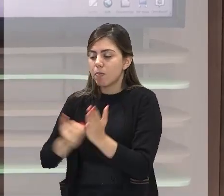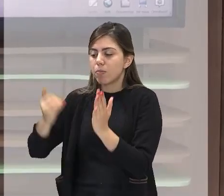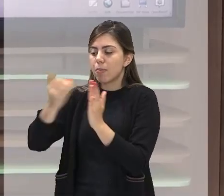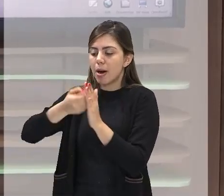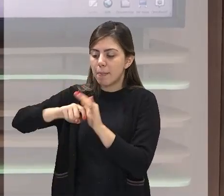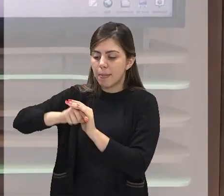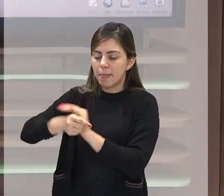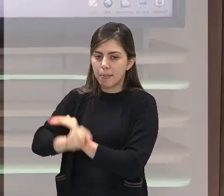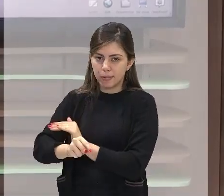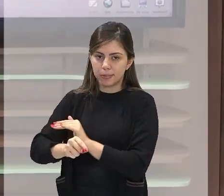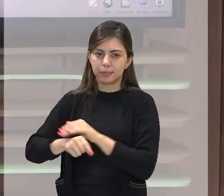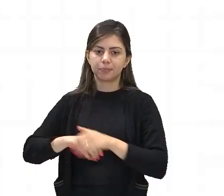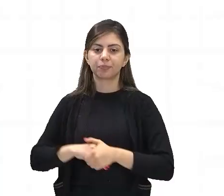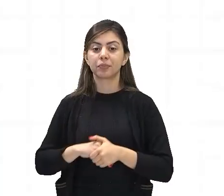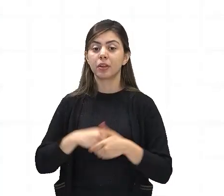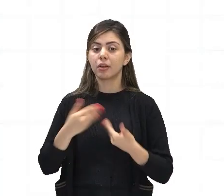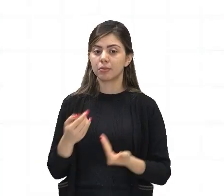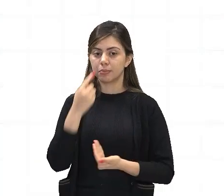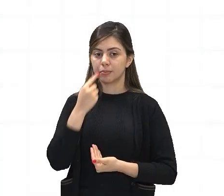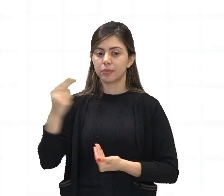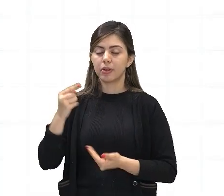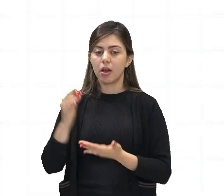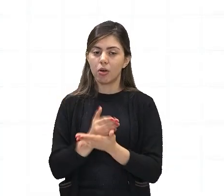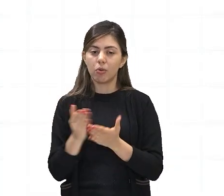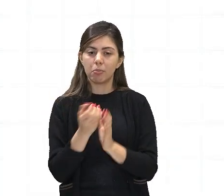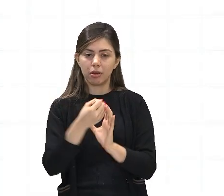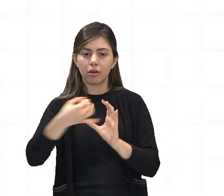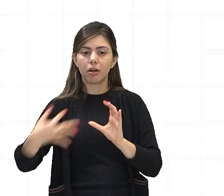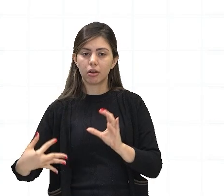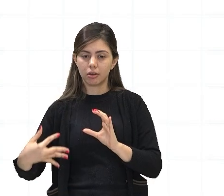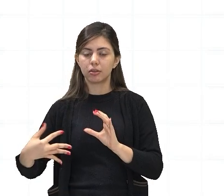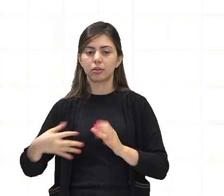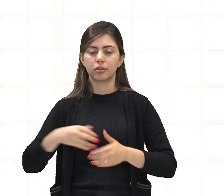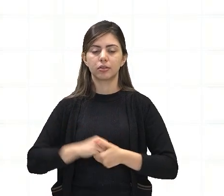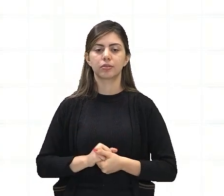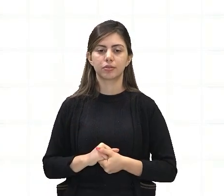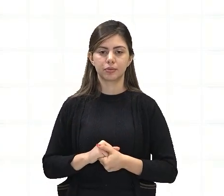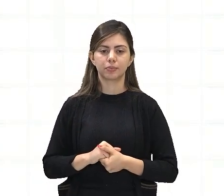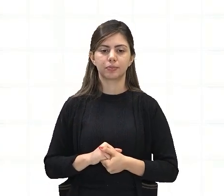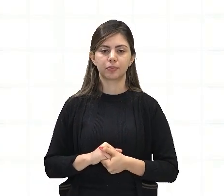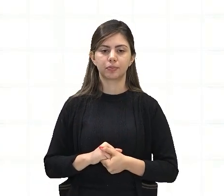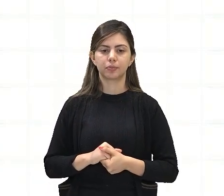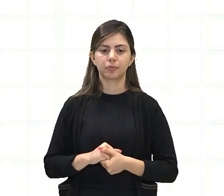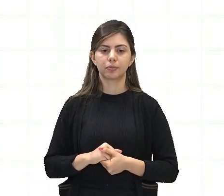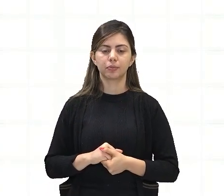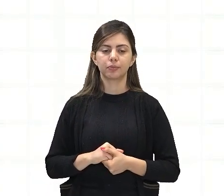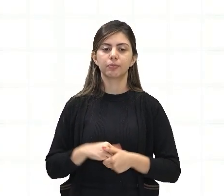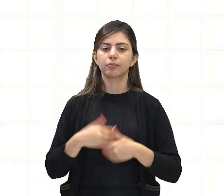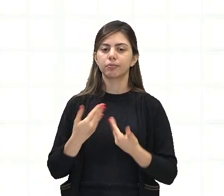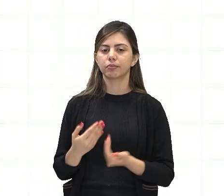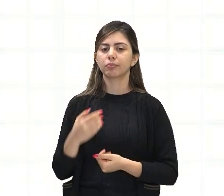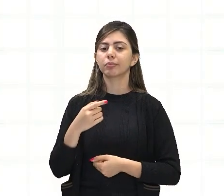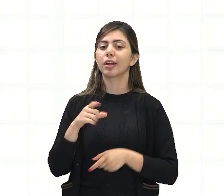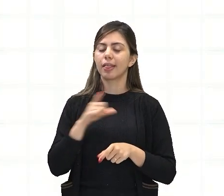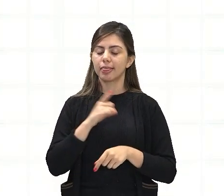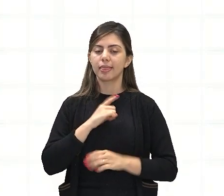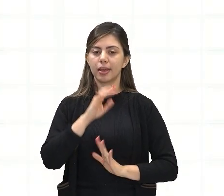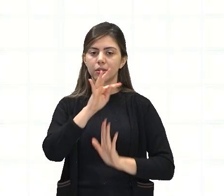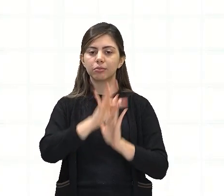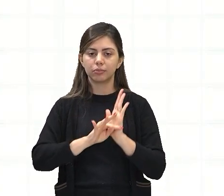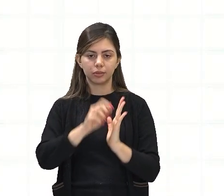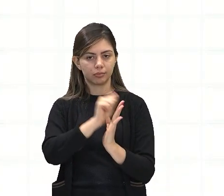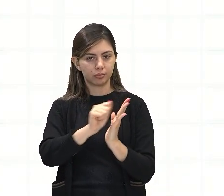assunto. Vamos ver alguns aspectos, né, textuais da reportagem. Então, além do texto